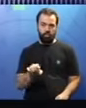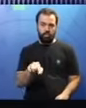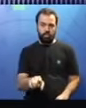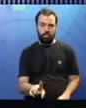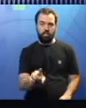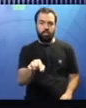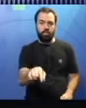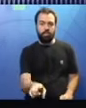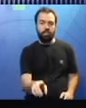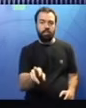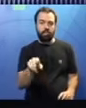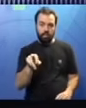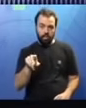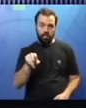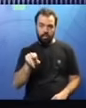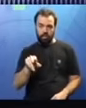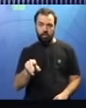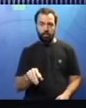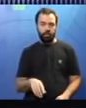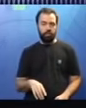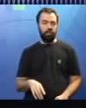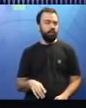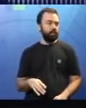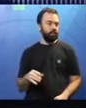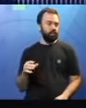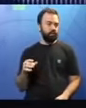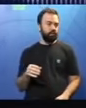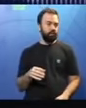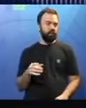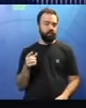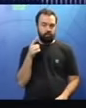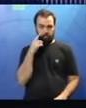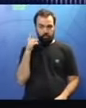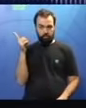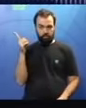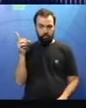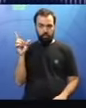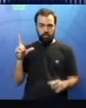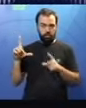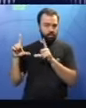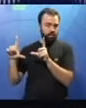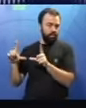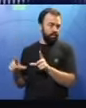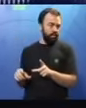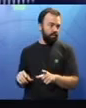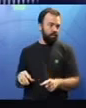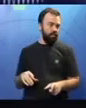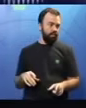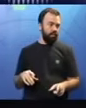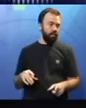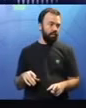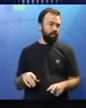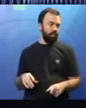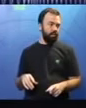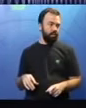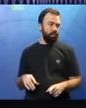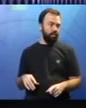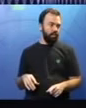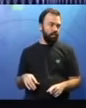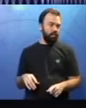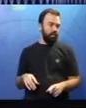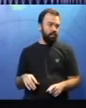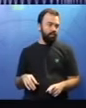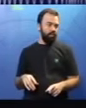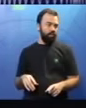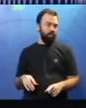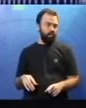de propagação. Aqui na imagem a gente pode ver, essa daqui é a transversal, que é a próxima. Agora dá uma